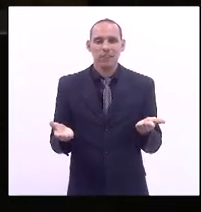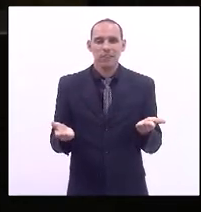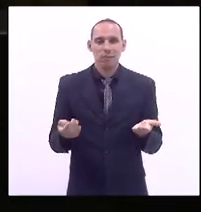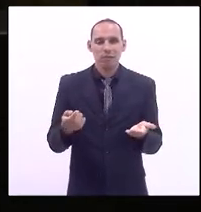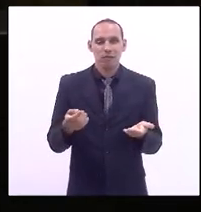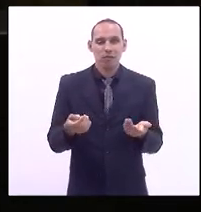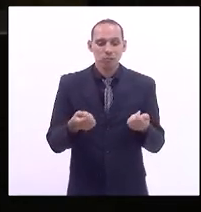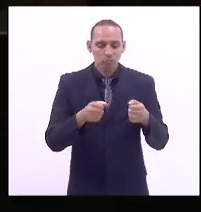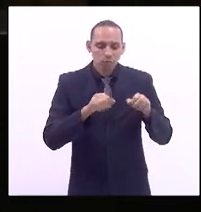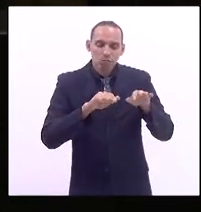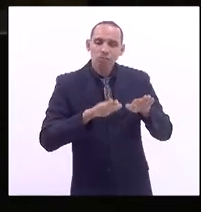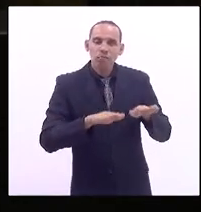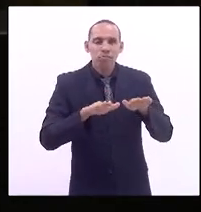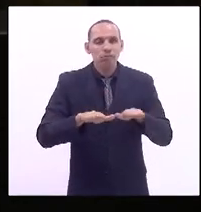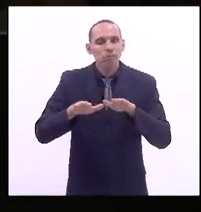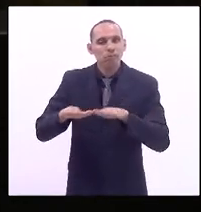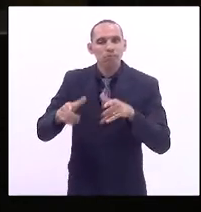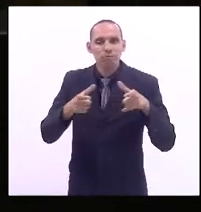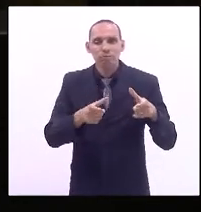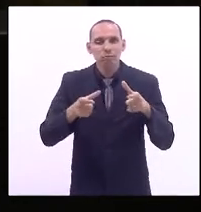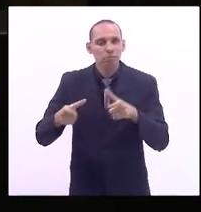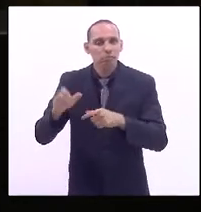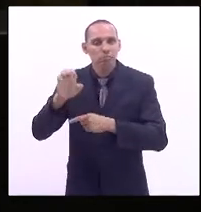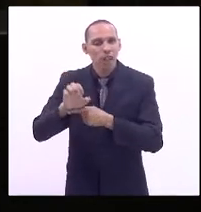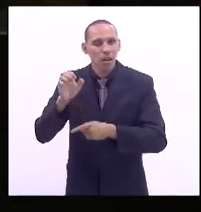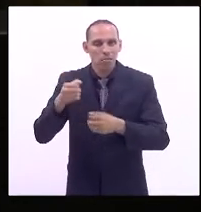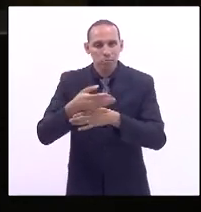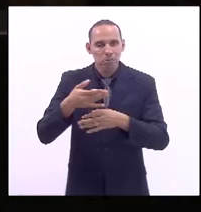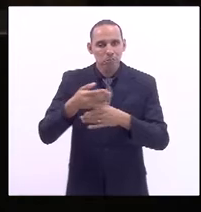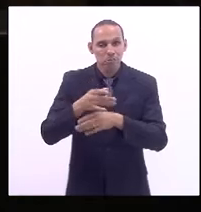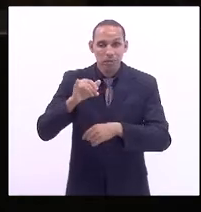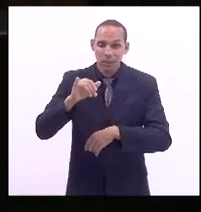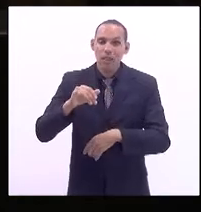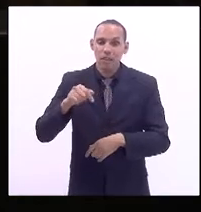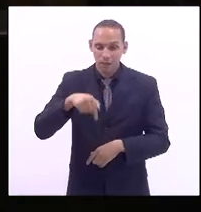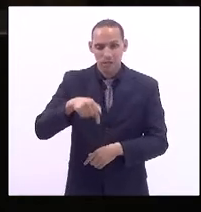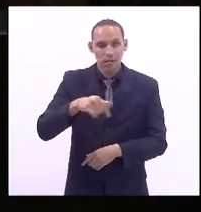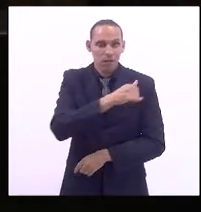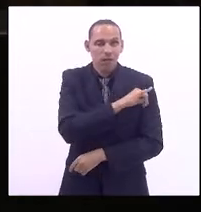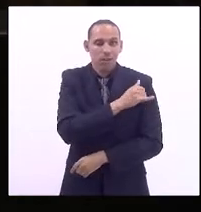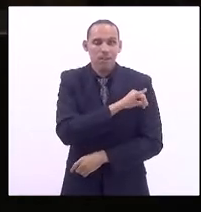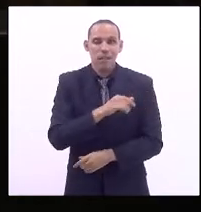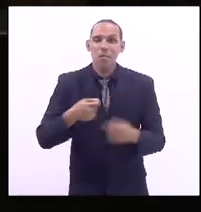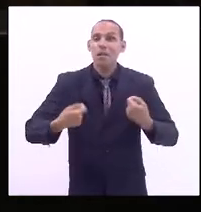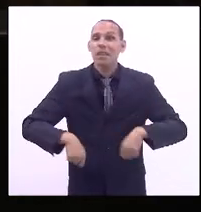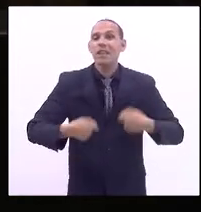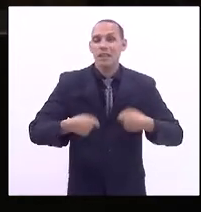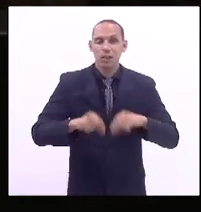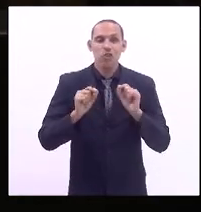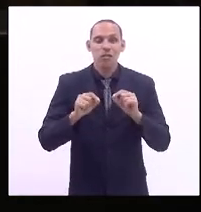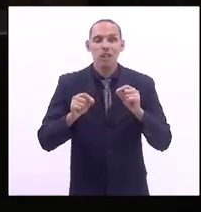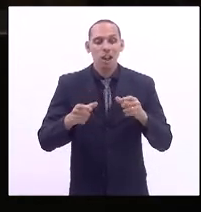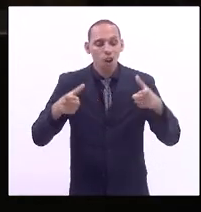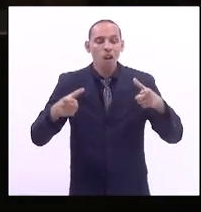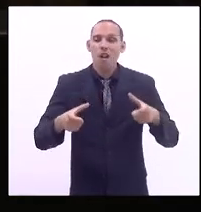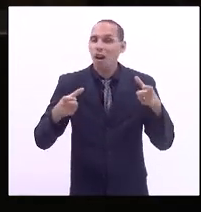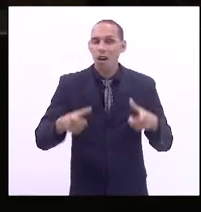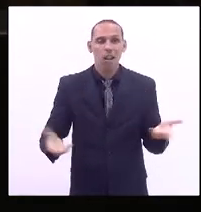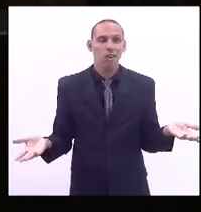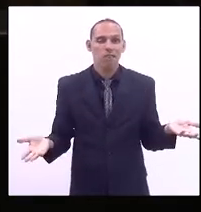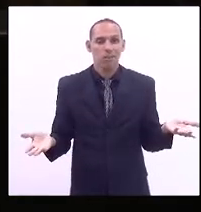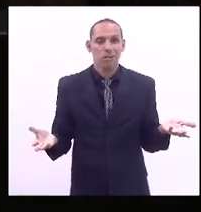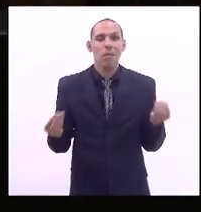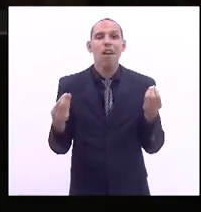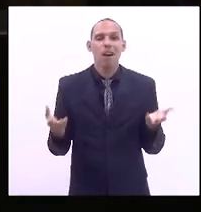estabelecidos e instalados no estado e na Cidade do Rio de Janeiro necessita de um espaço